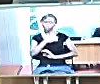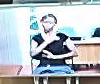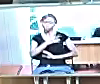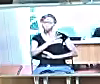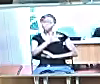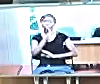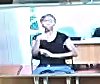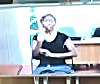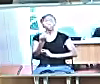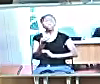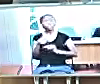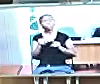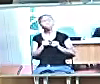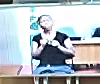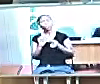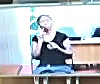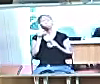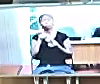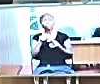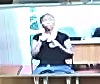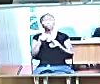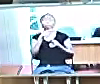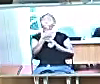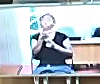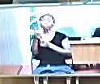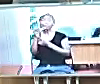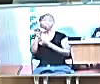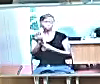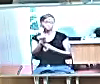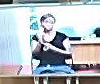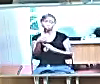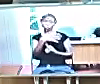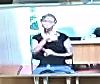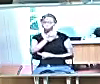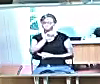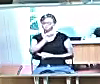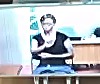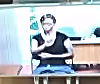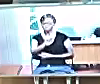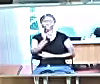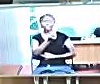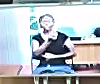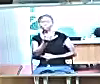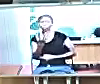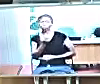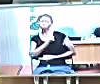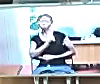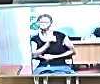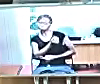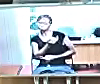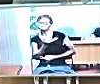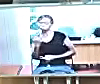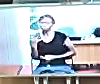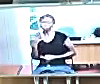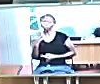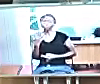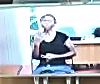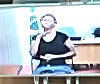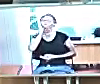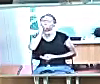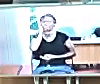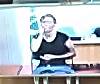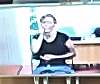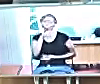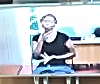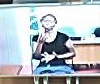projeção foi proposta para a nova logo para 2019 ea esses números são realmente né muito ruins